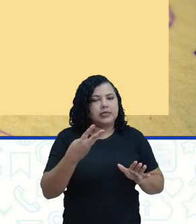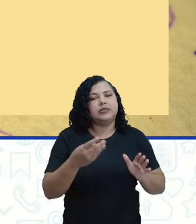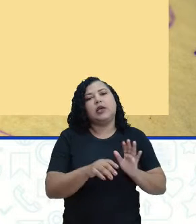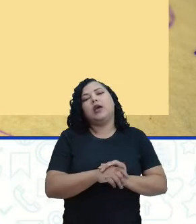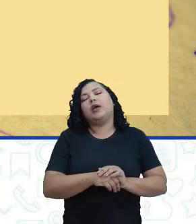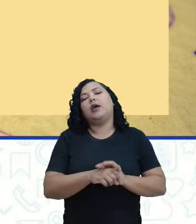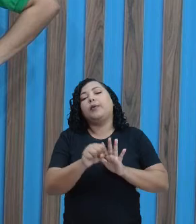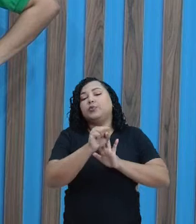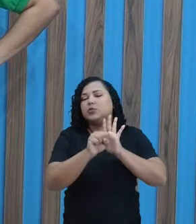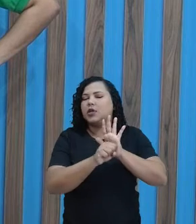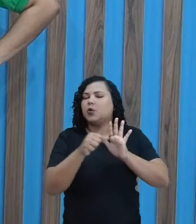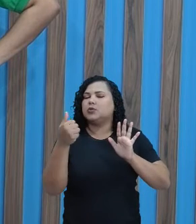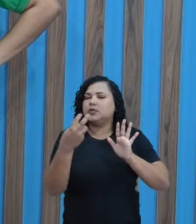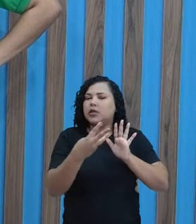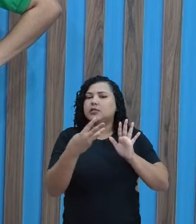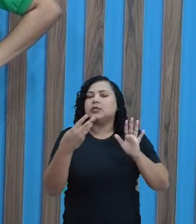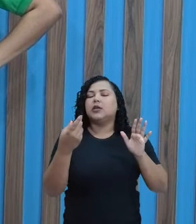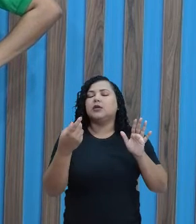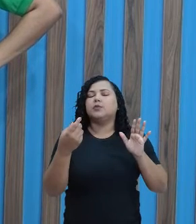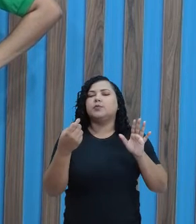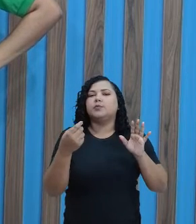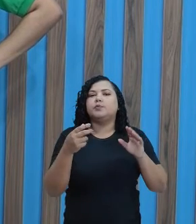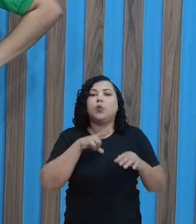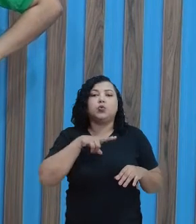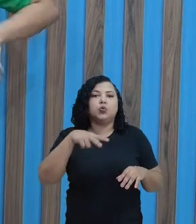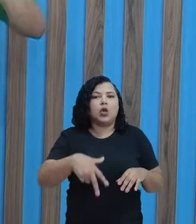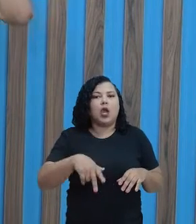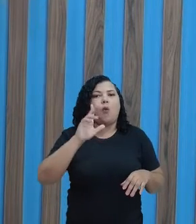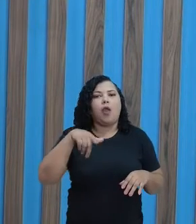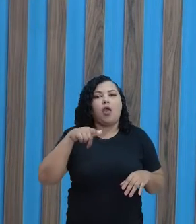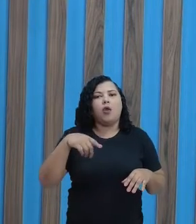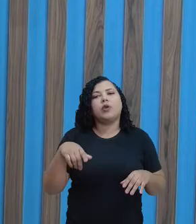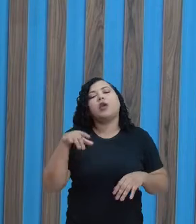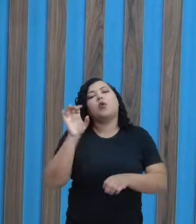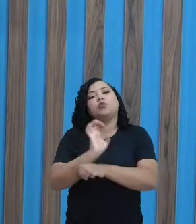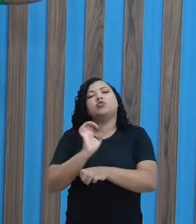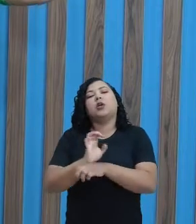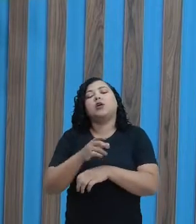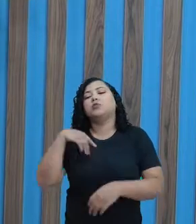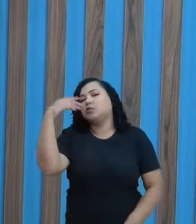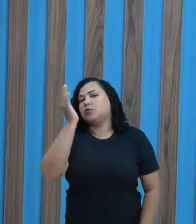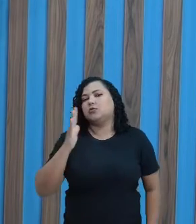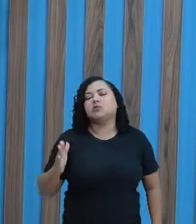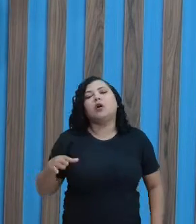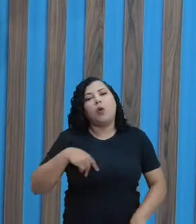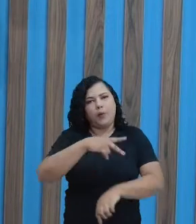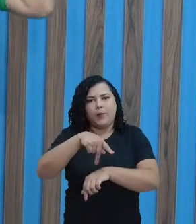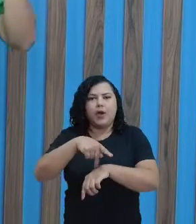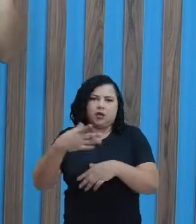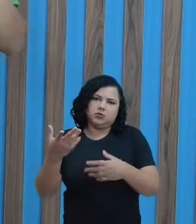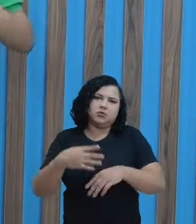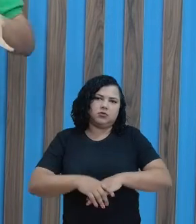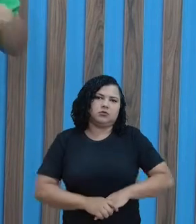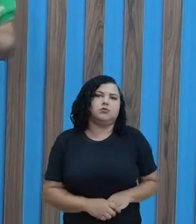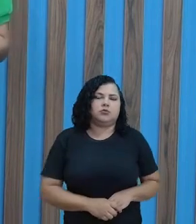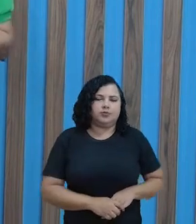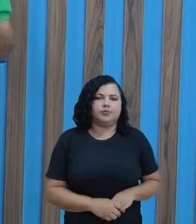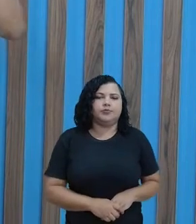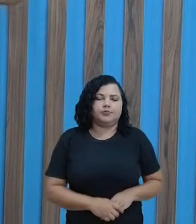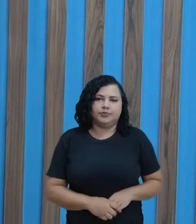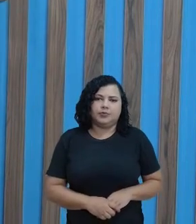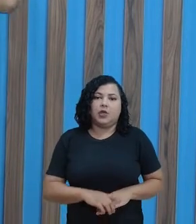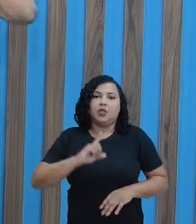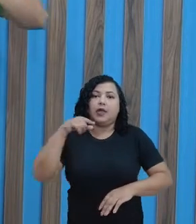nacional, né? É a primeira nação a se formar como um Estado nacional pós-Idade